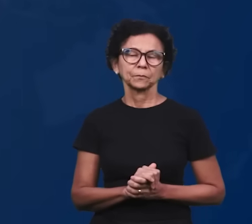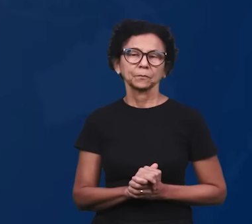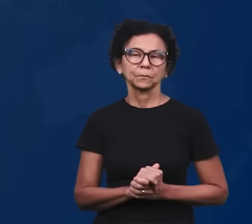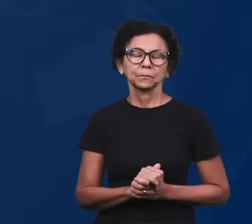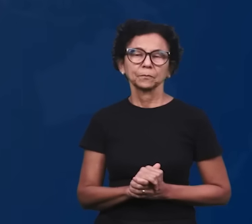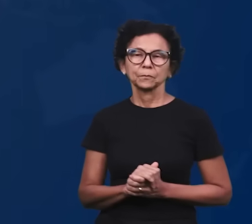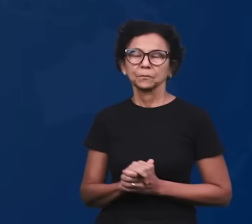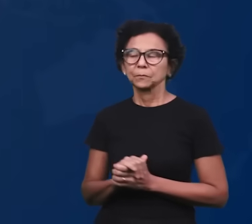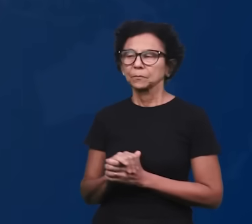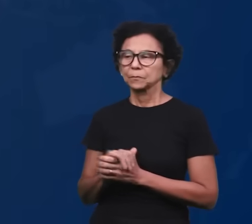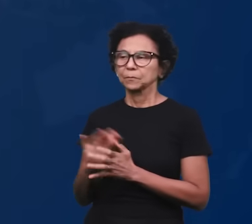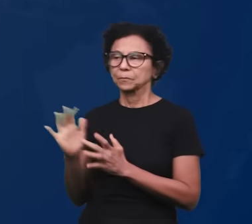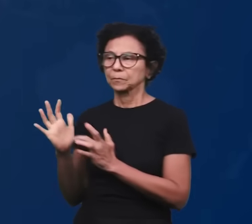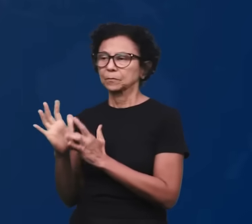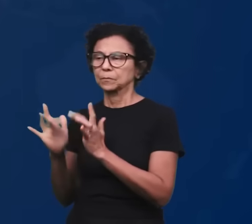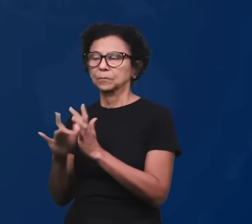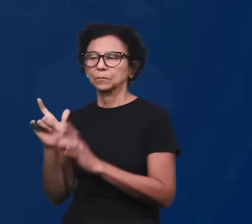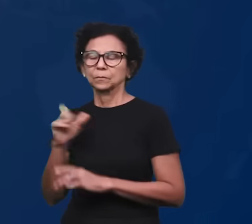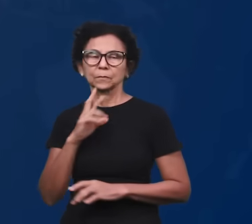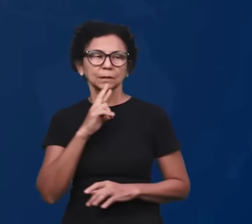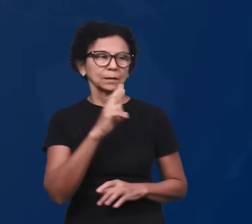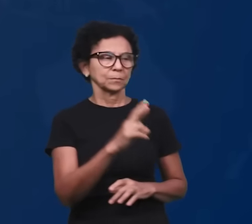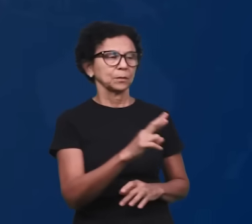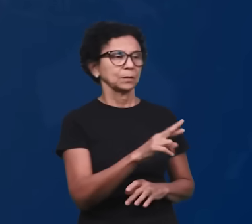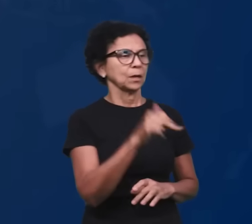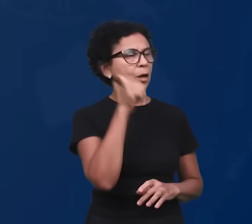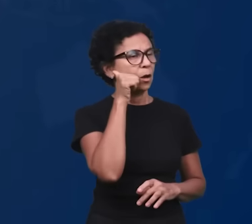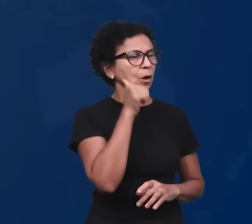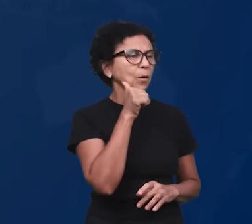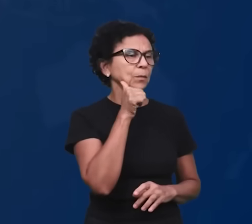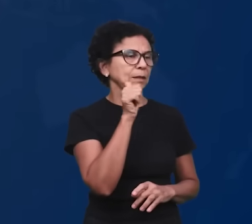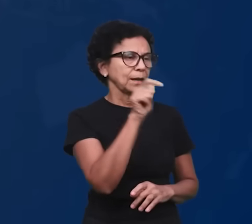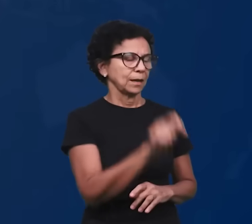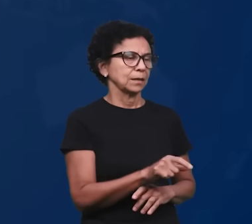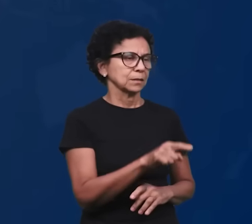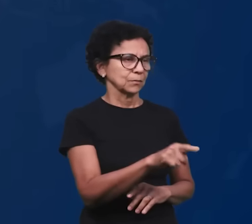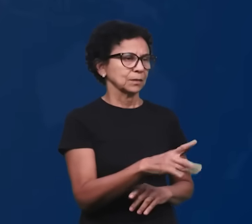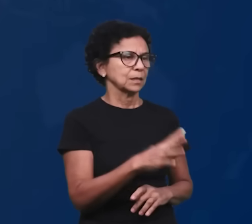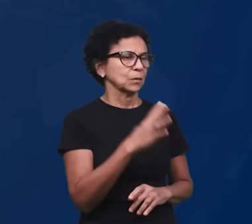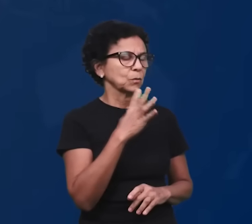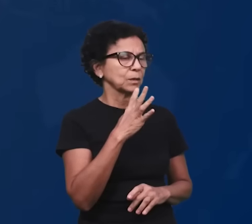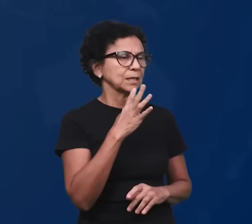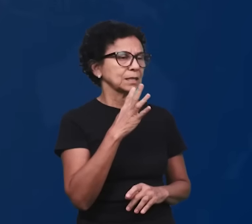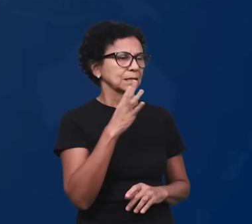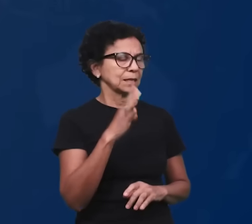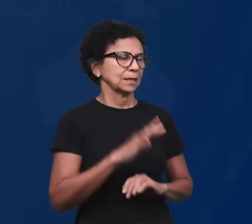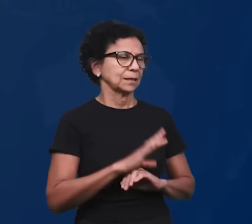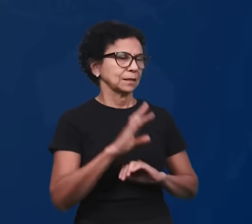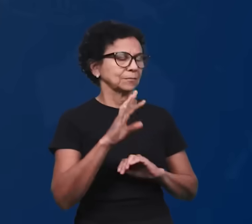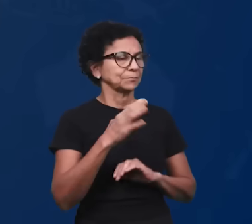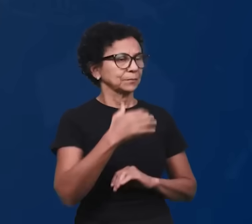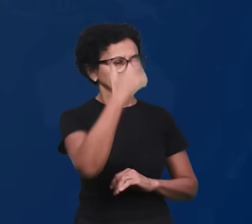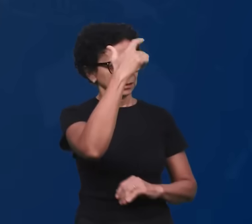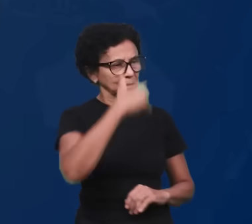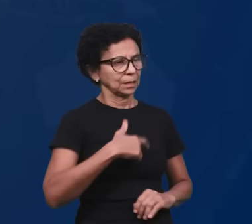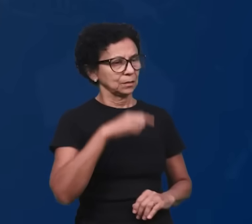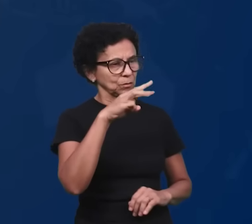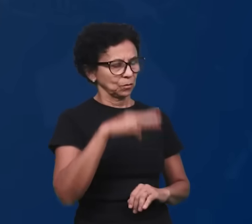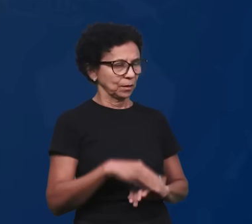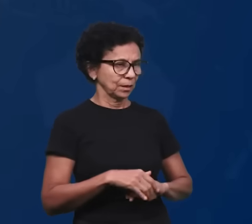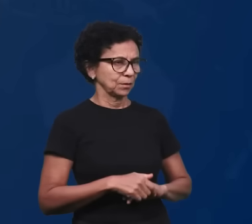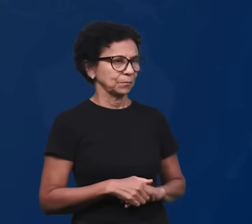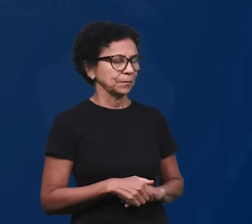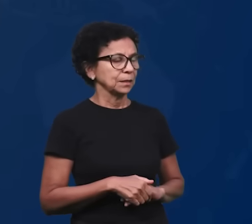assim: Jesus respondeu e disse: se tu conheceras o dom de Deus, e quem é que